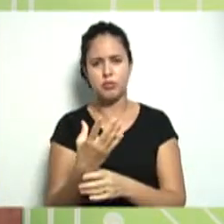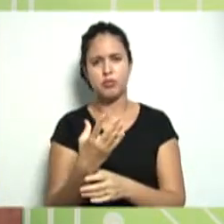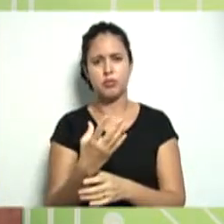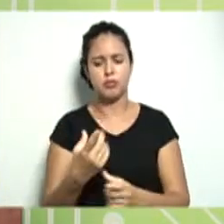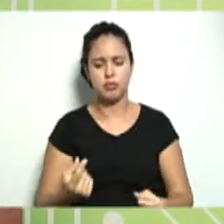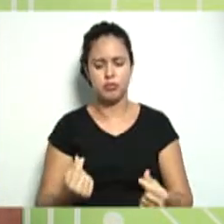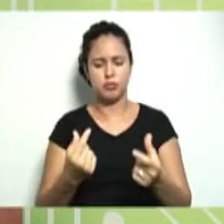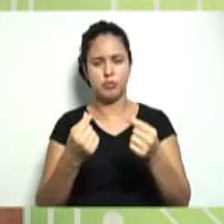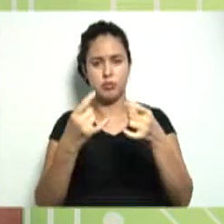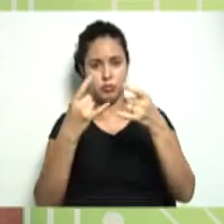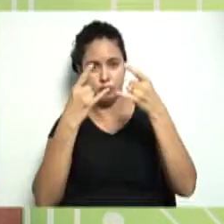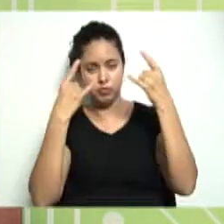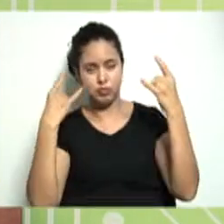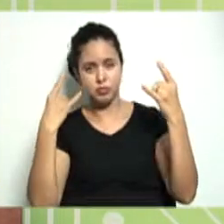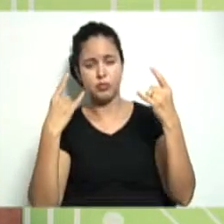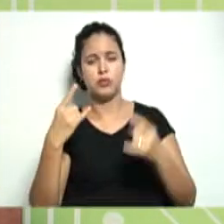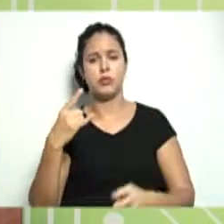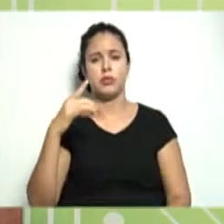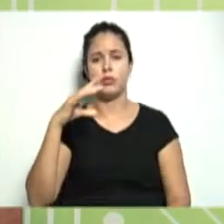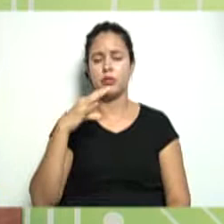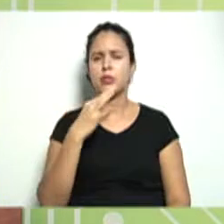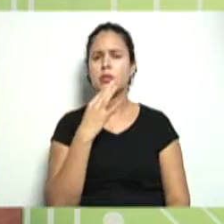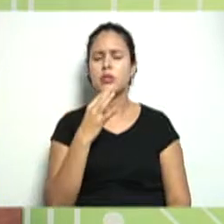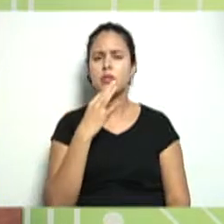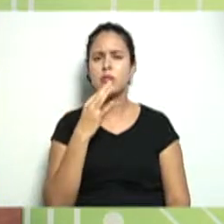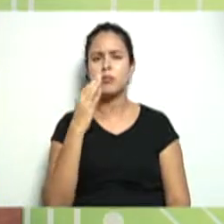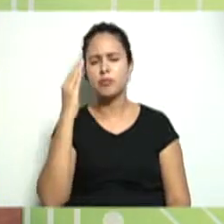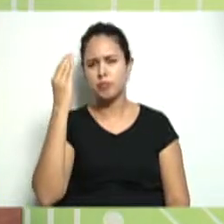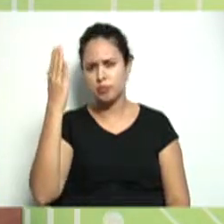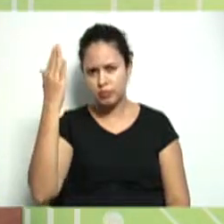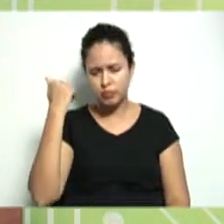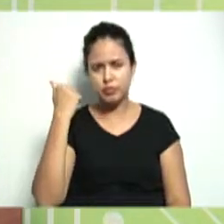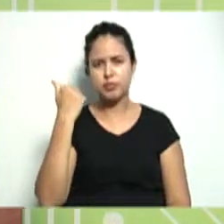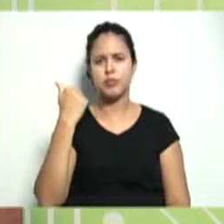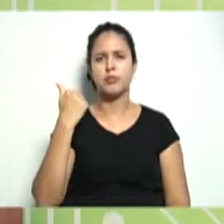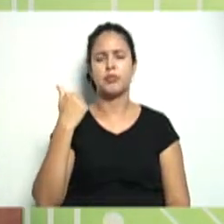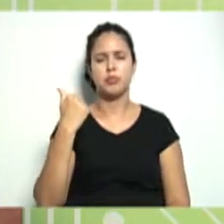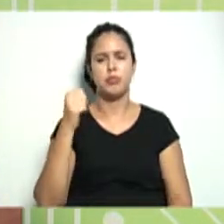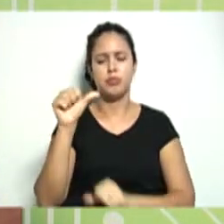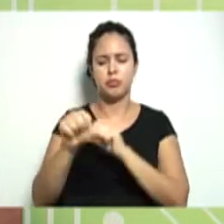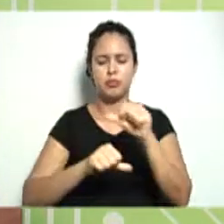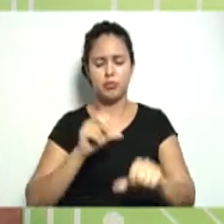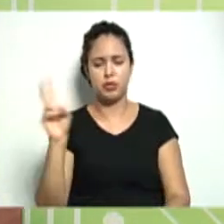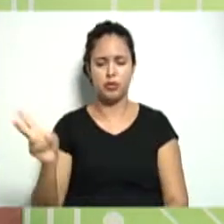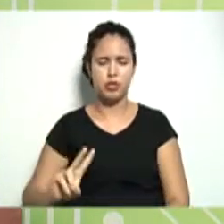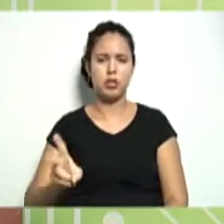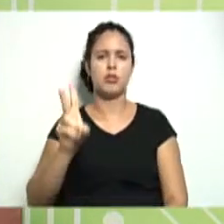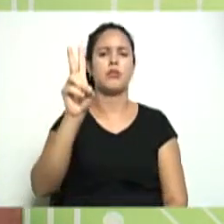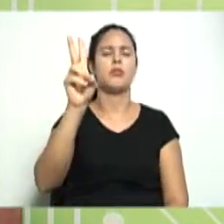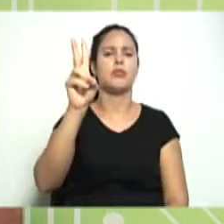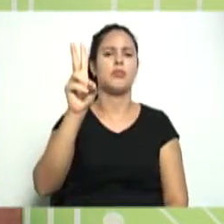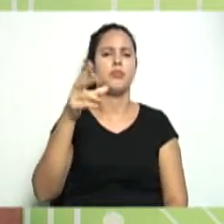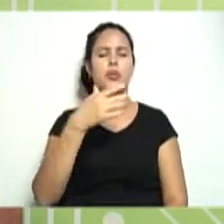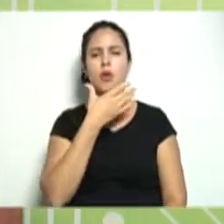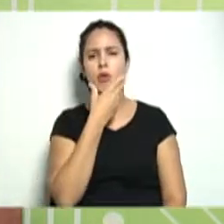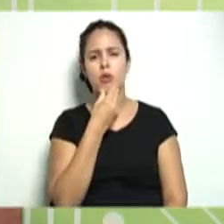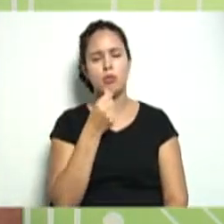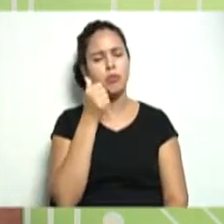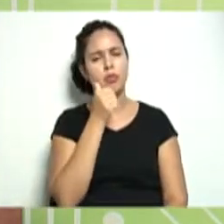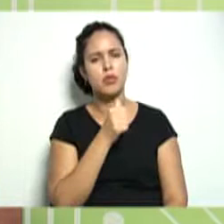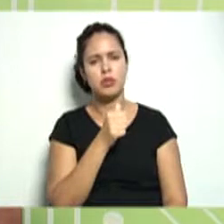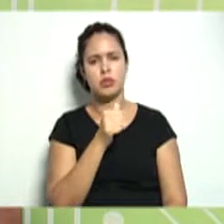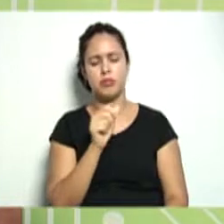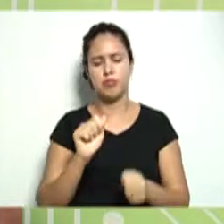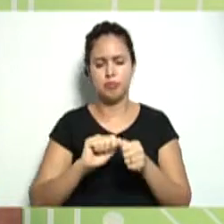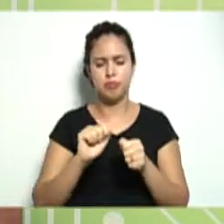o conhecimento se tornou um valor. Porque sempre que o homem realizasse um trabalho em que ele tinha mais